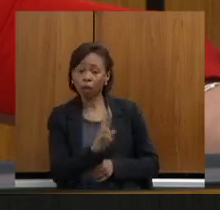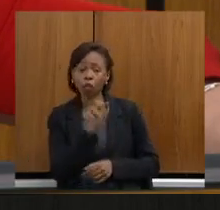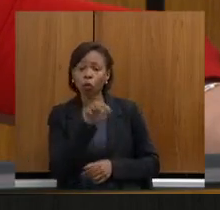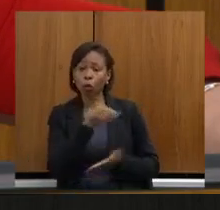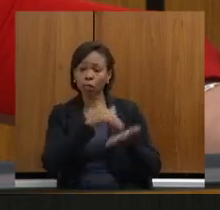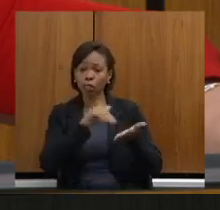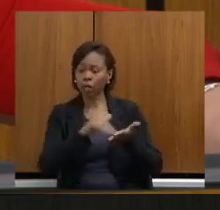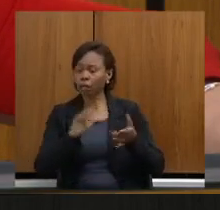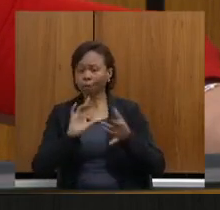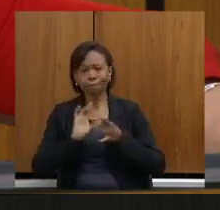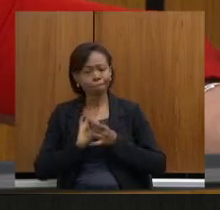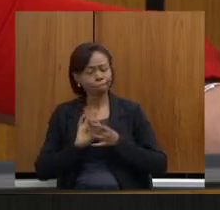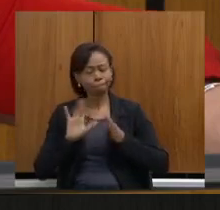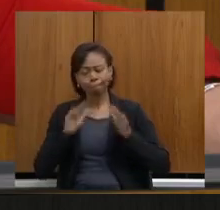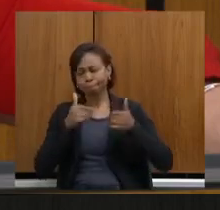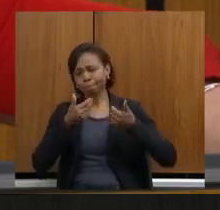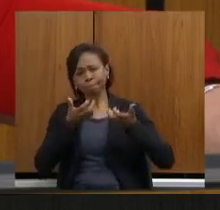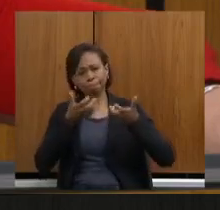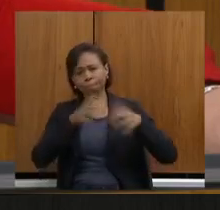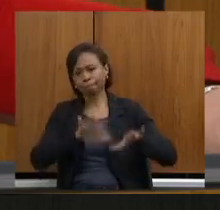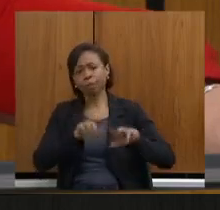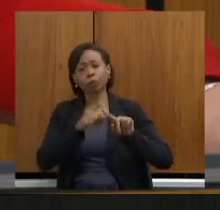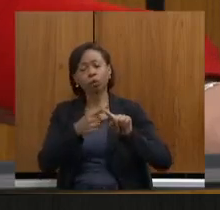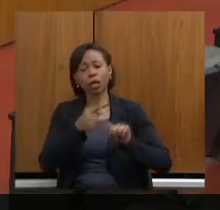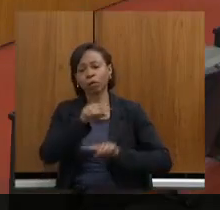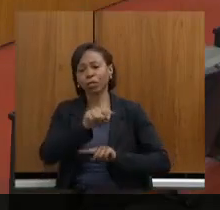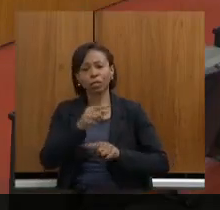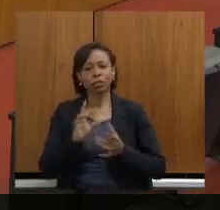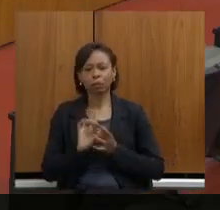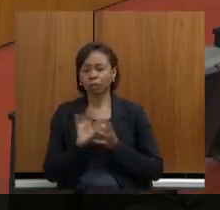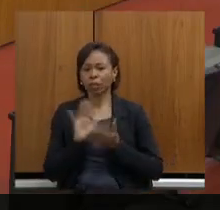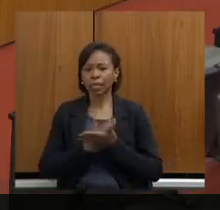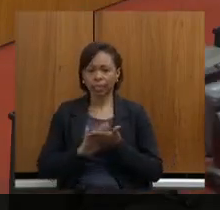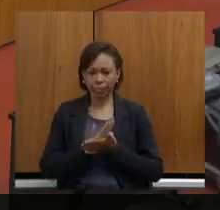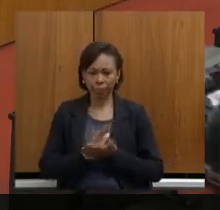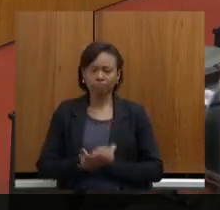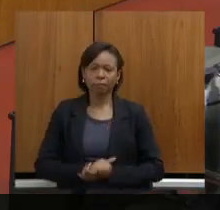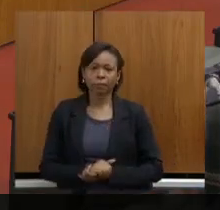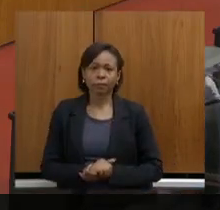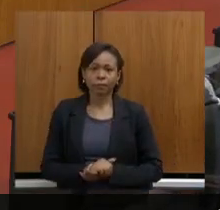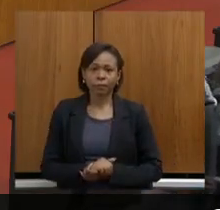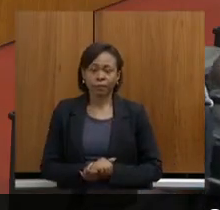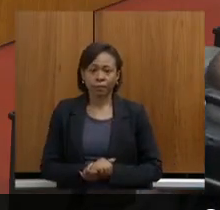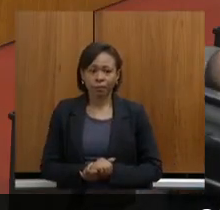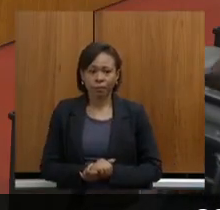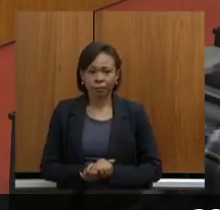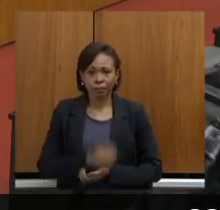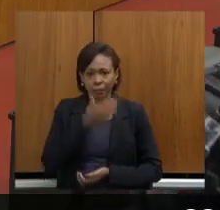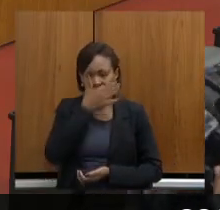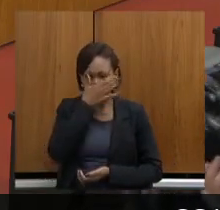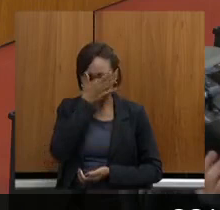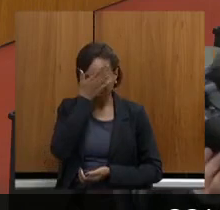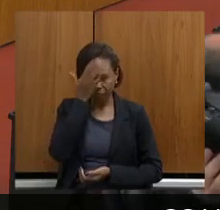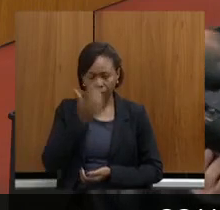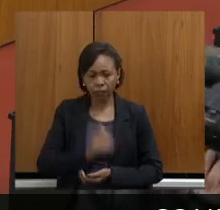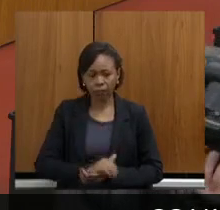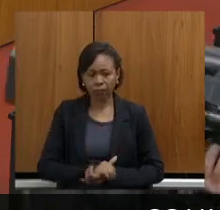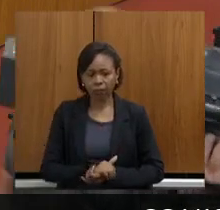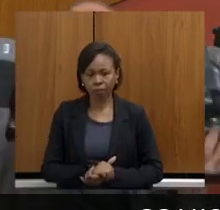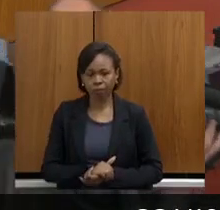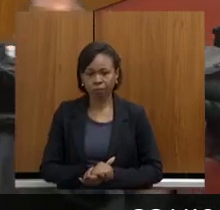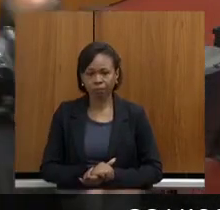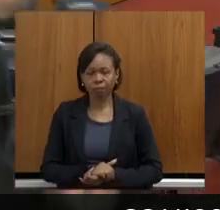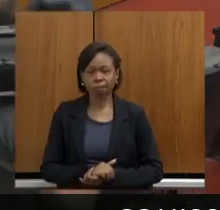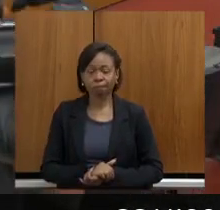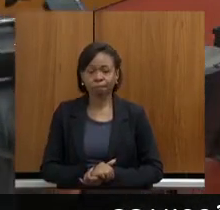secretária eu estou abrindo mão porque esse foi o seu encaminhamento Obrigado uma coleção de Jonathan rapidamente por favor